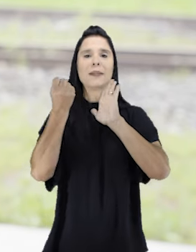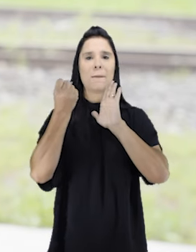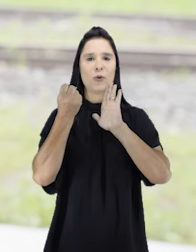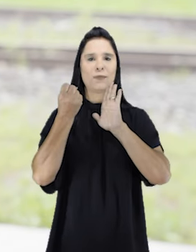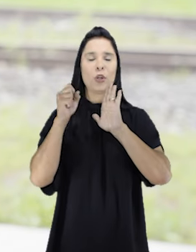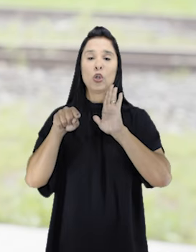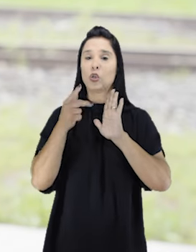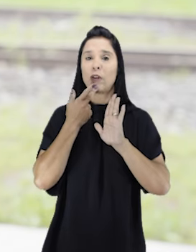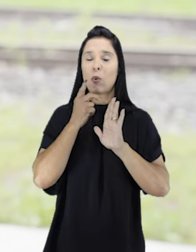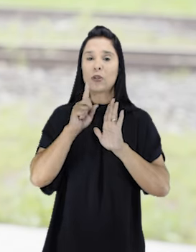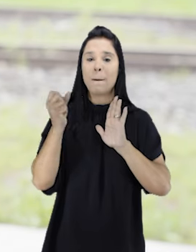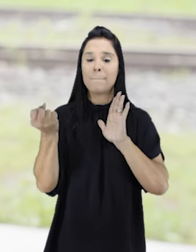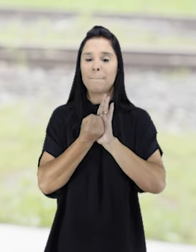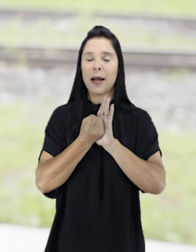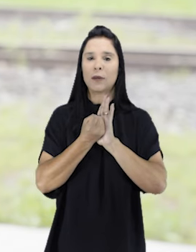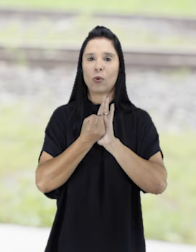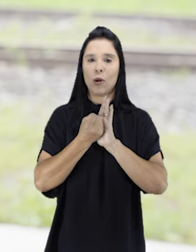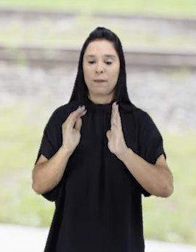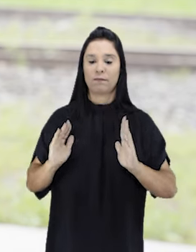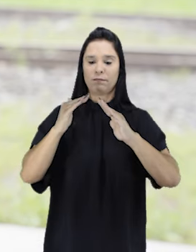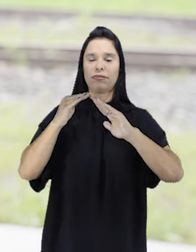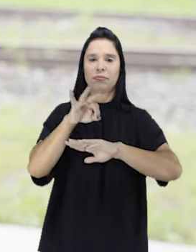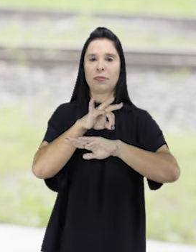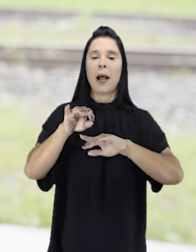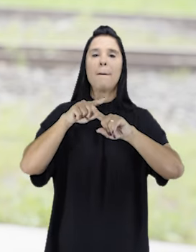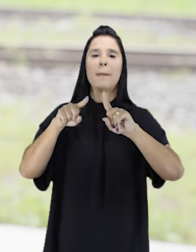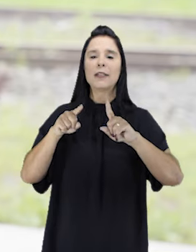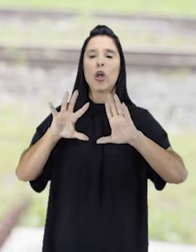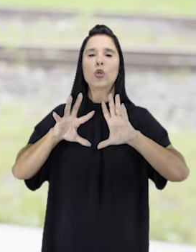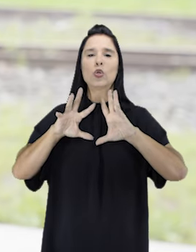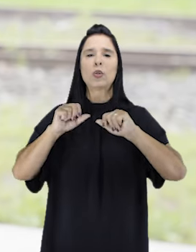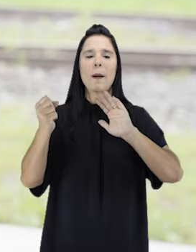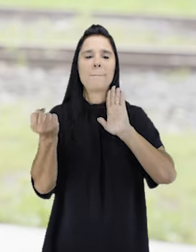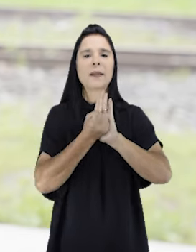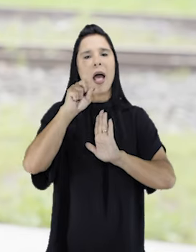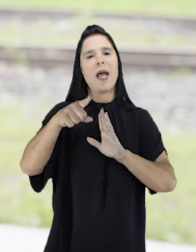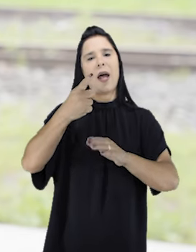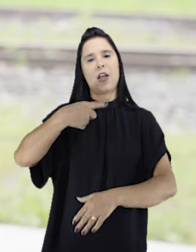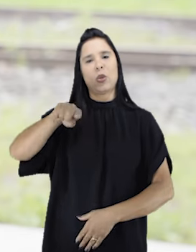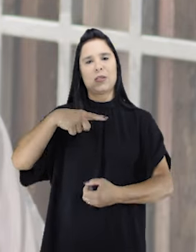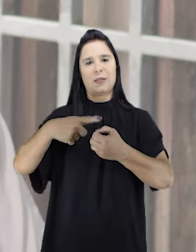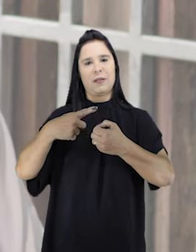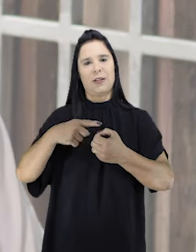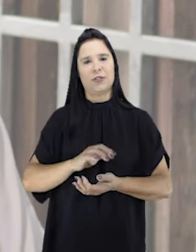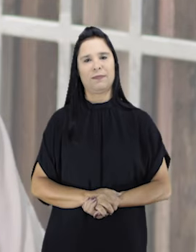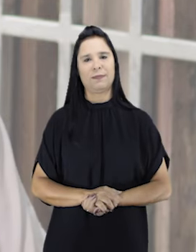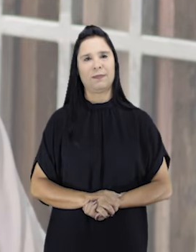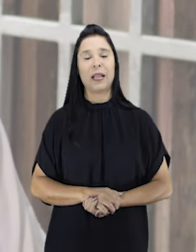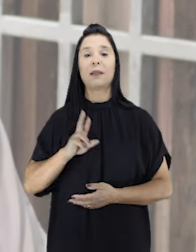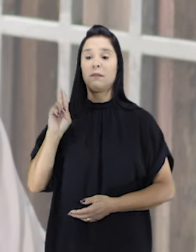patrimônio, eu estou me referindo aqui não só ao patrimônio arquitetônico, naturalmente, mas todo o patrimônio que é a nossa cidade. Uma